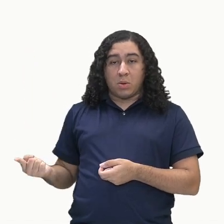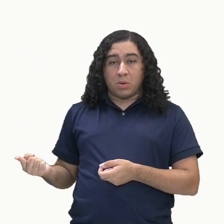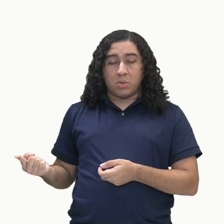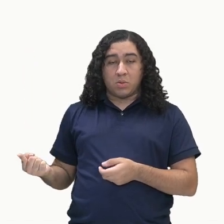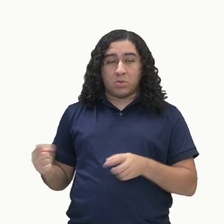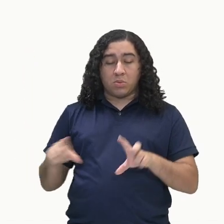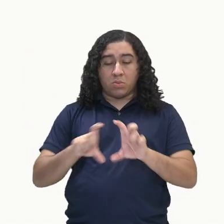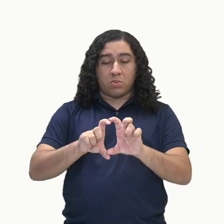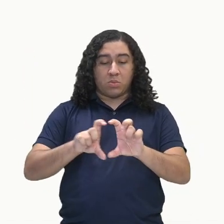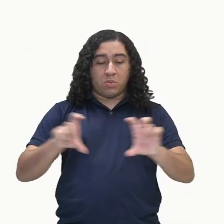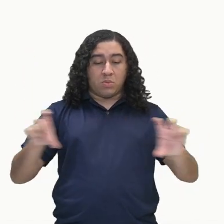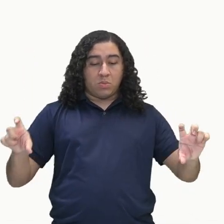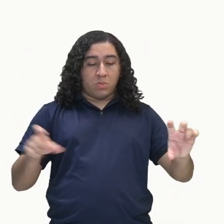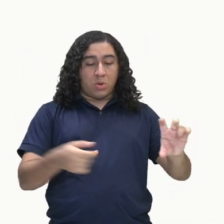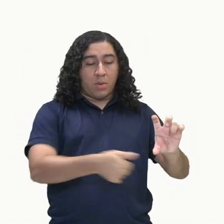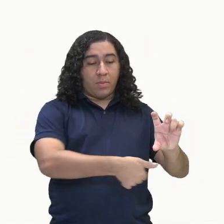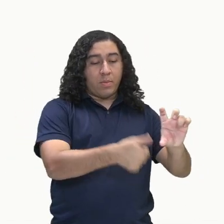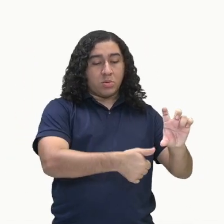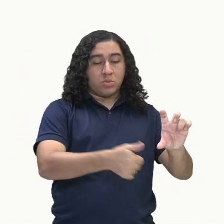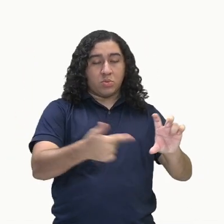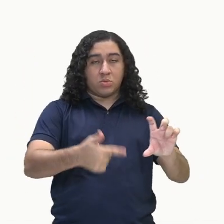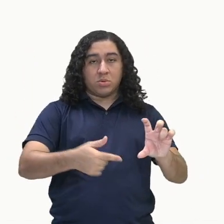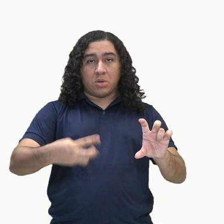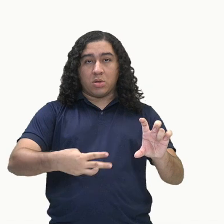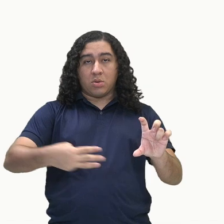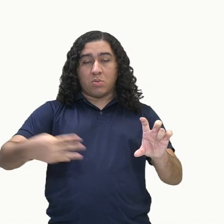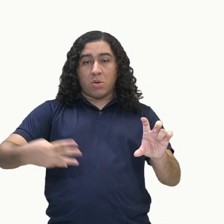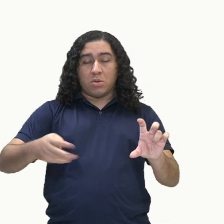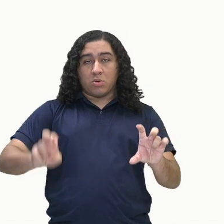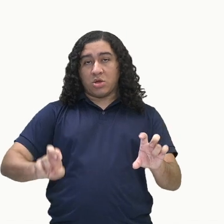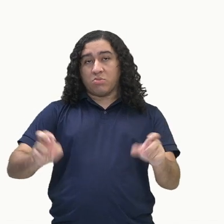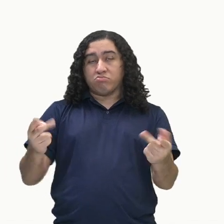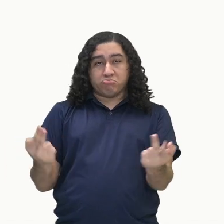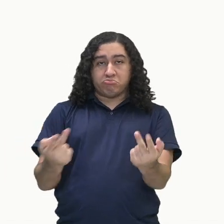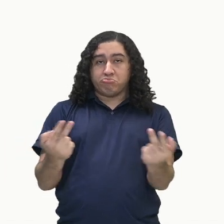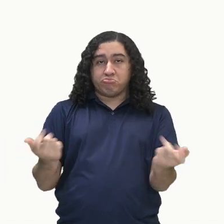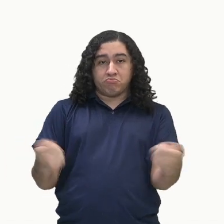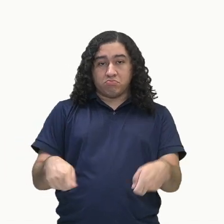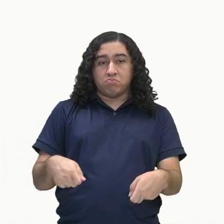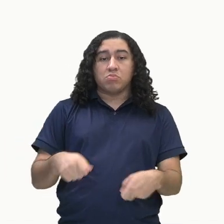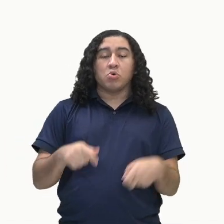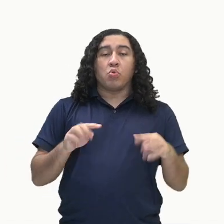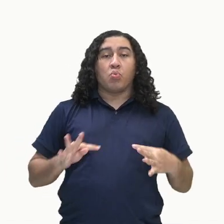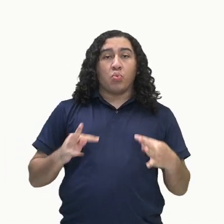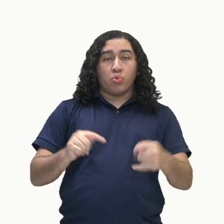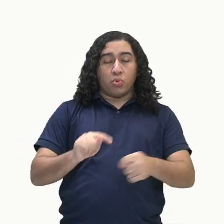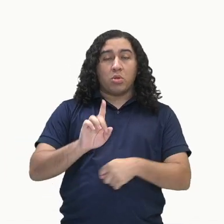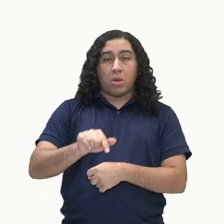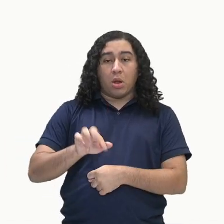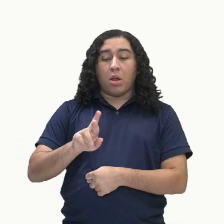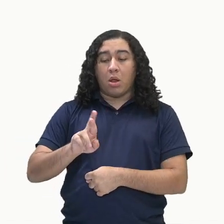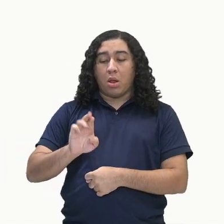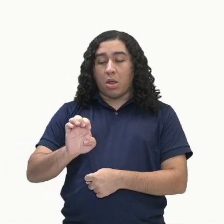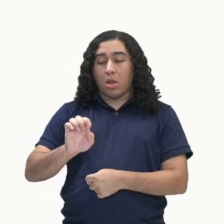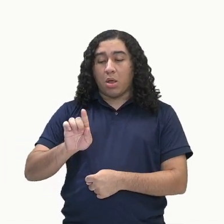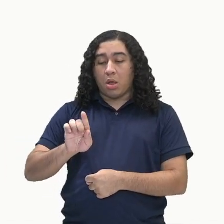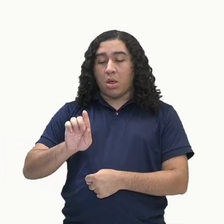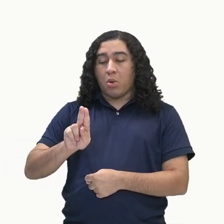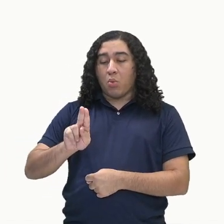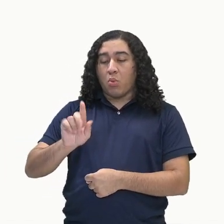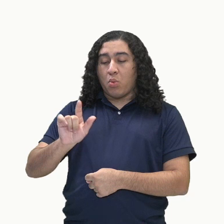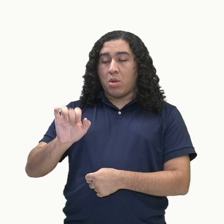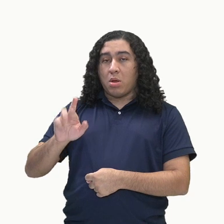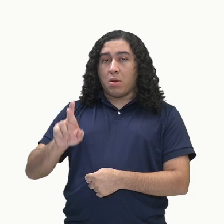eneágono regular, decágono regular, um decágono regular e